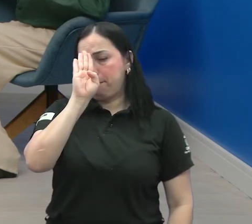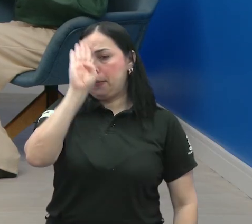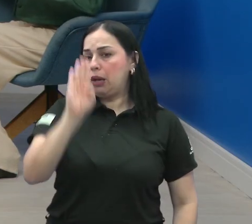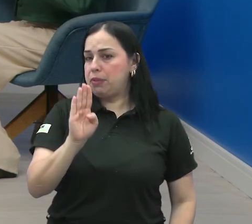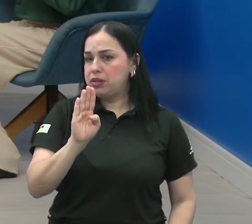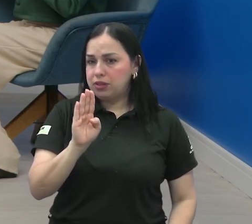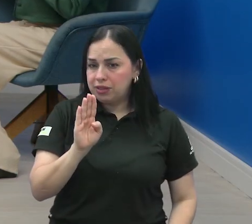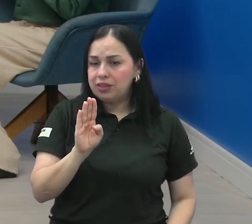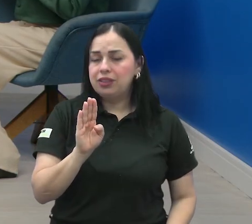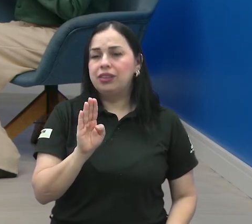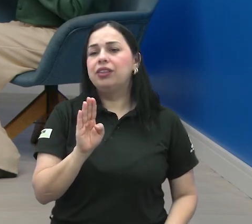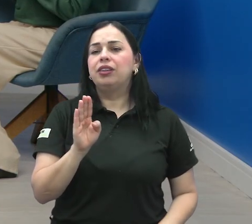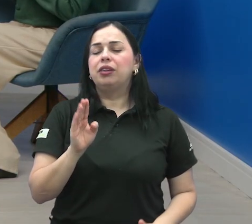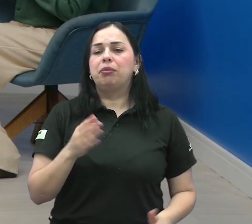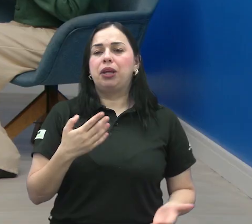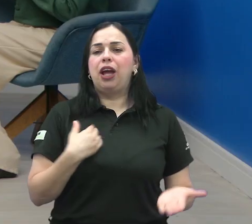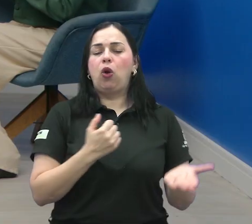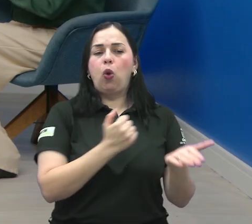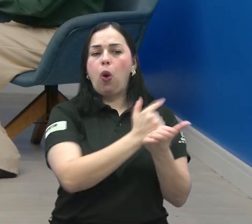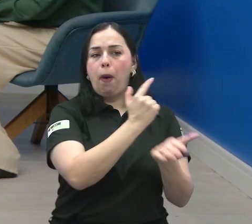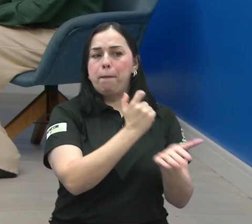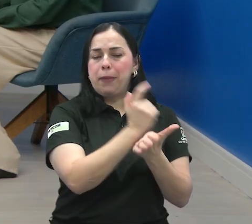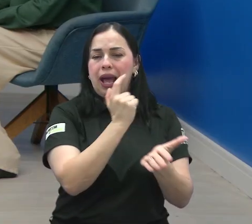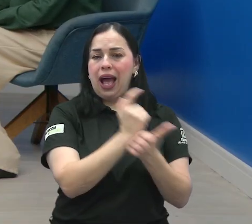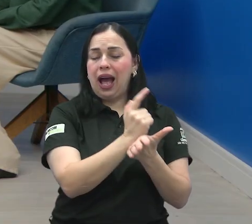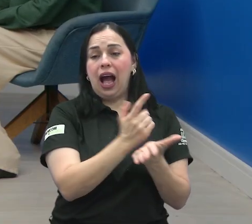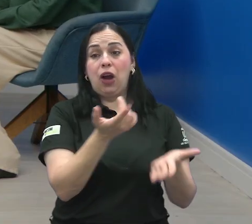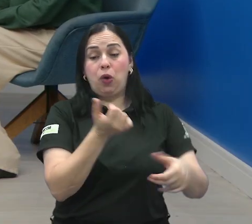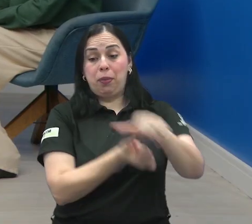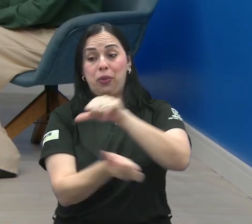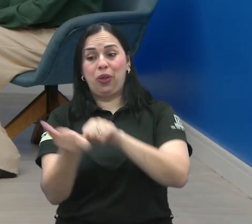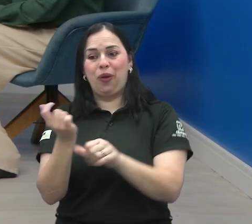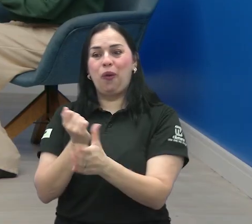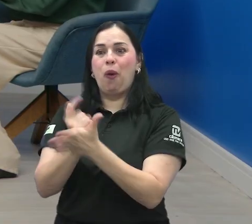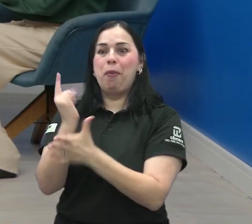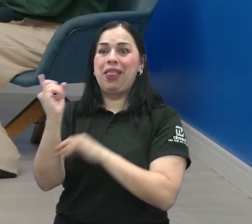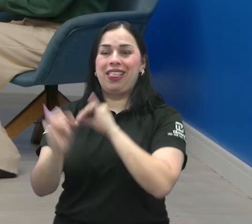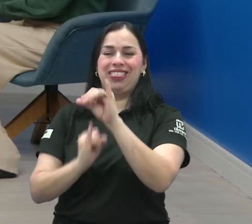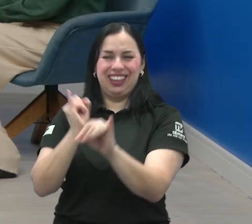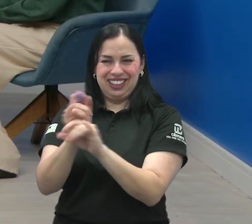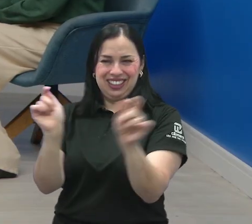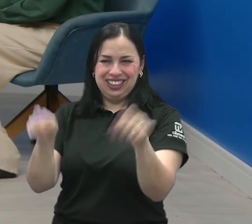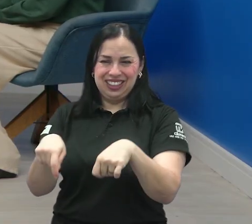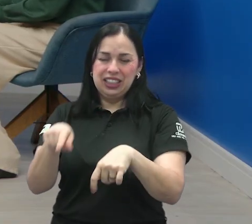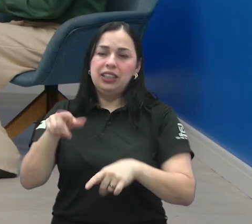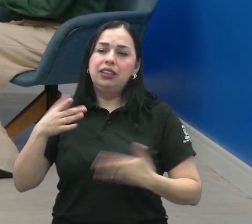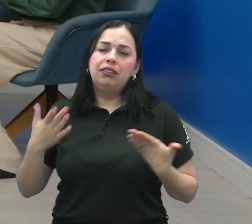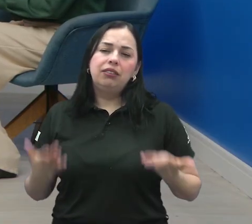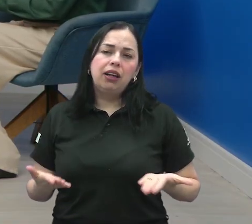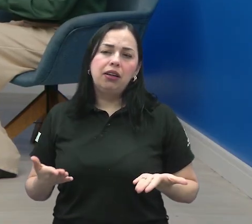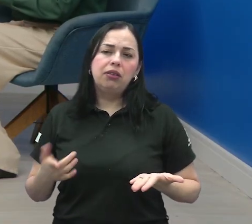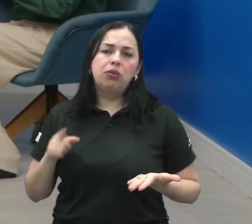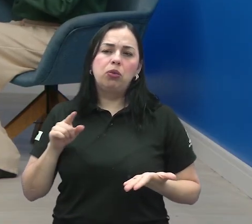relação a essas relações de consumo no ambiente digital, né? Qual a sua opinião em relação ao CDC e como o CDC